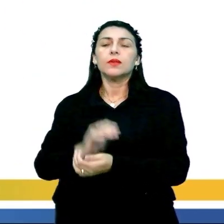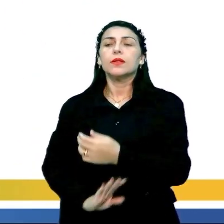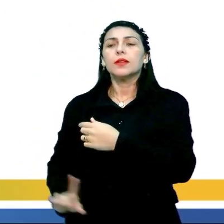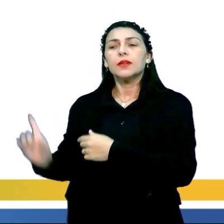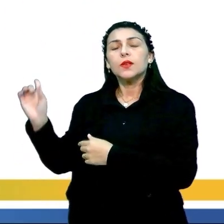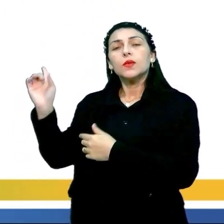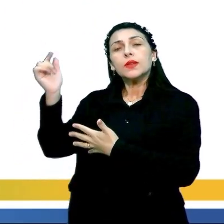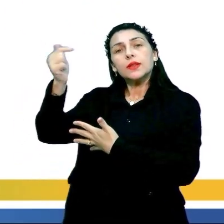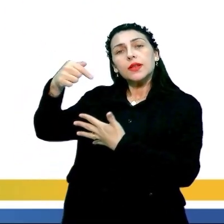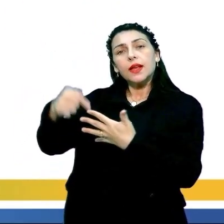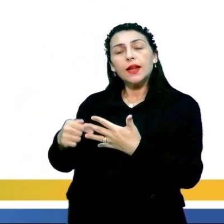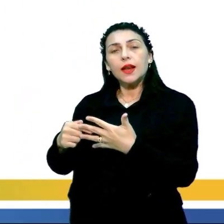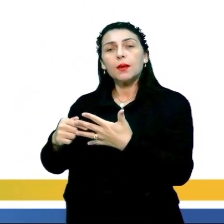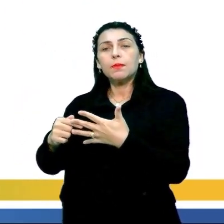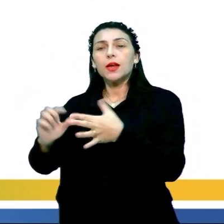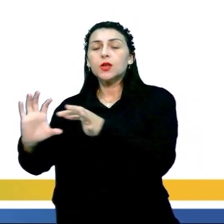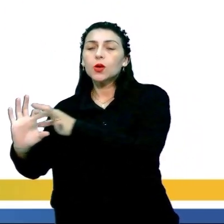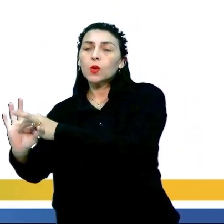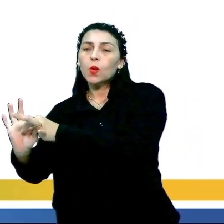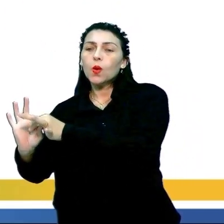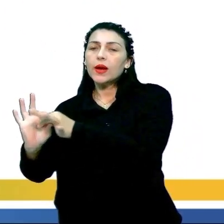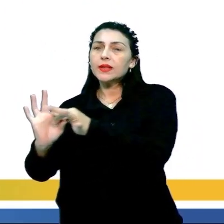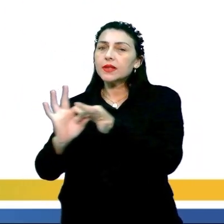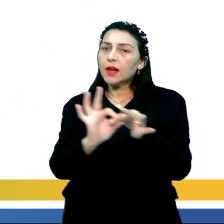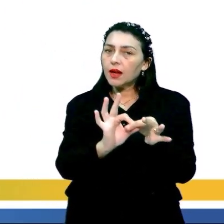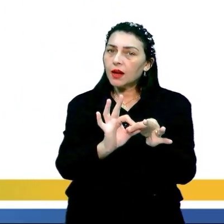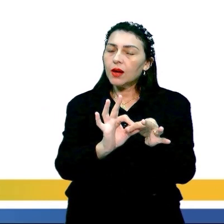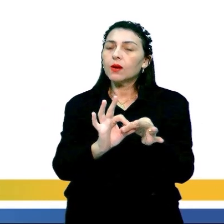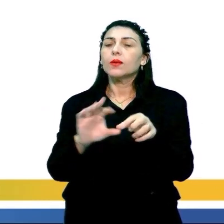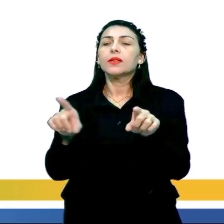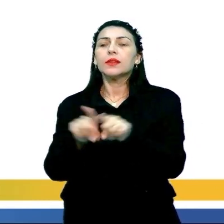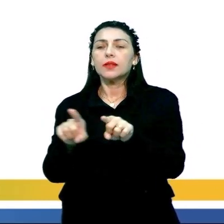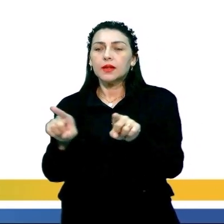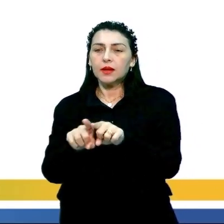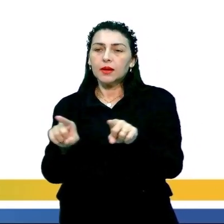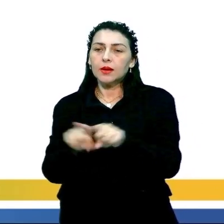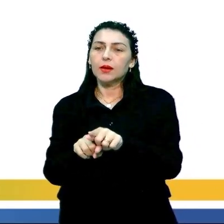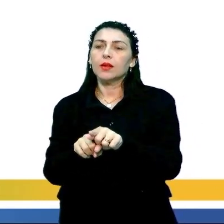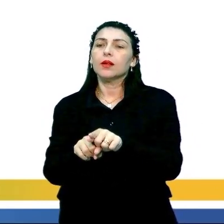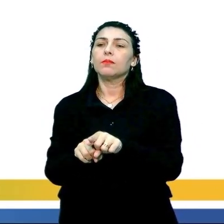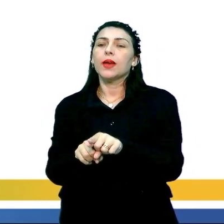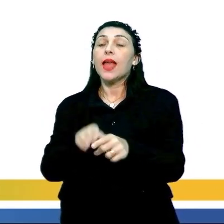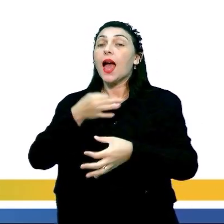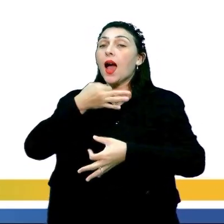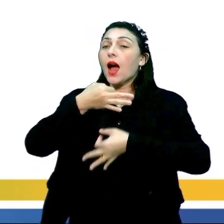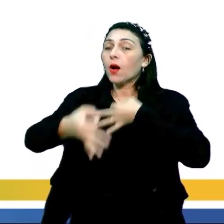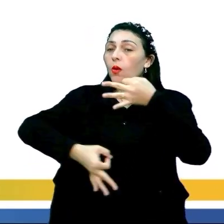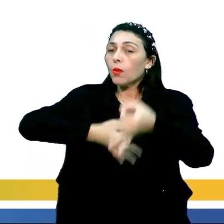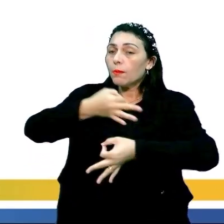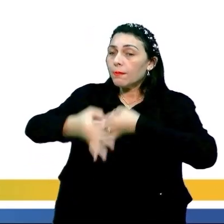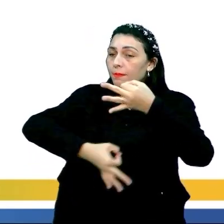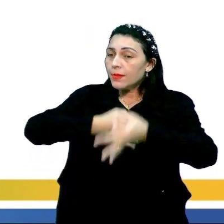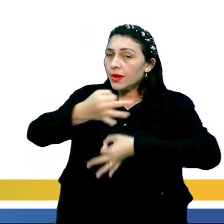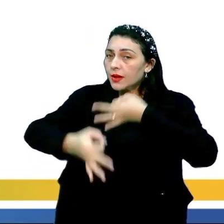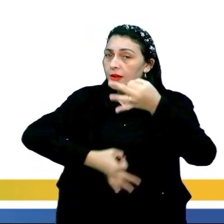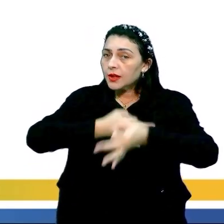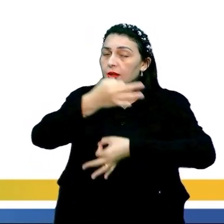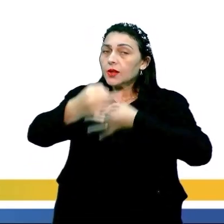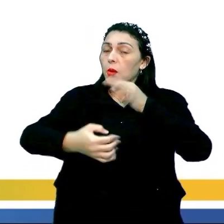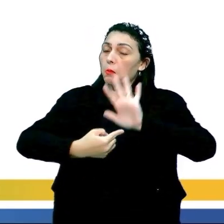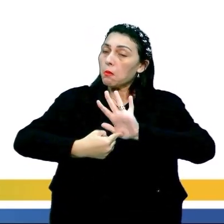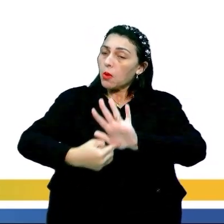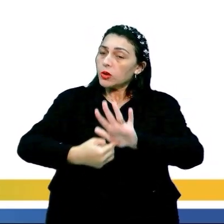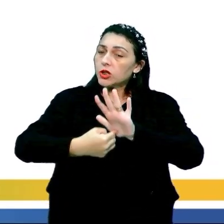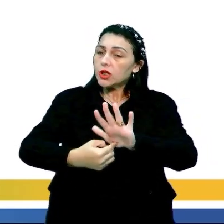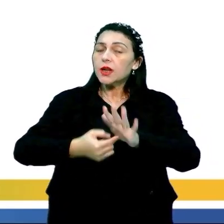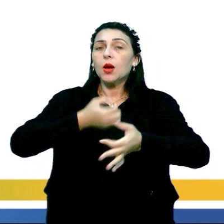os elementos de coesão e, consequentemente, o operador argumentativo, né? Porque ela está dizendo, diante do exposto,